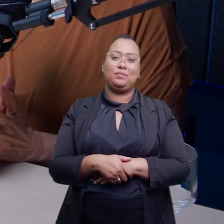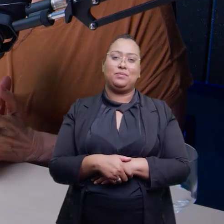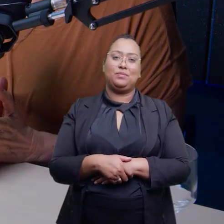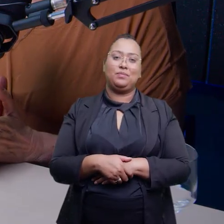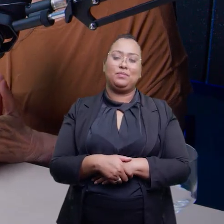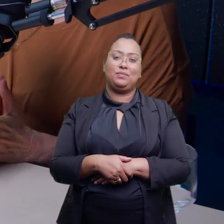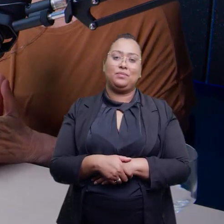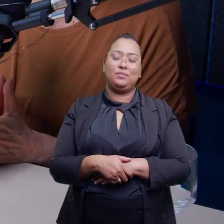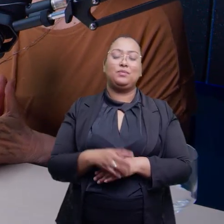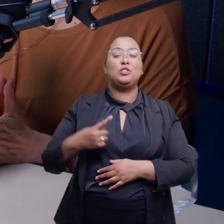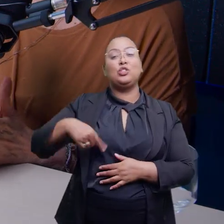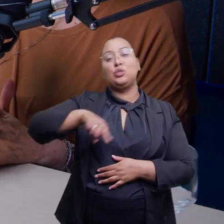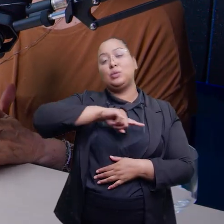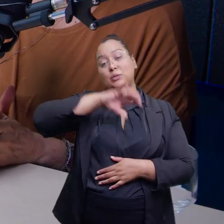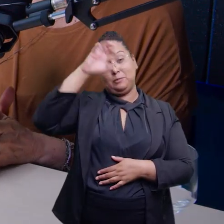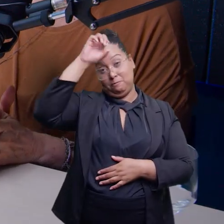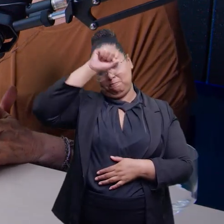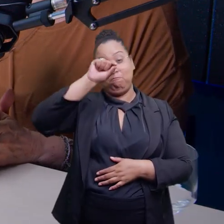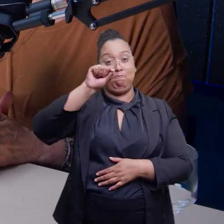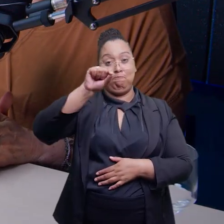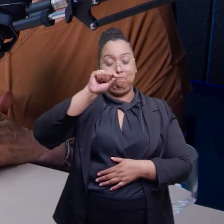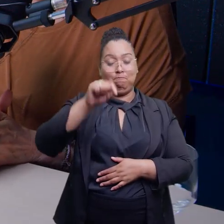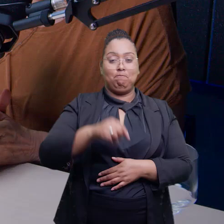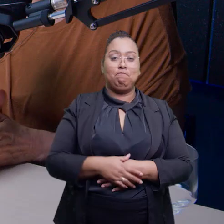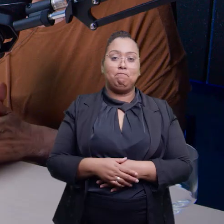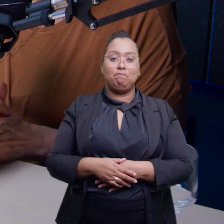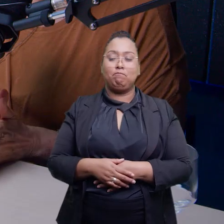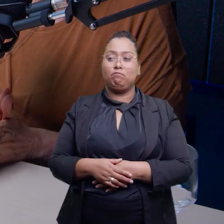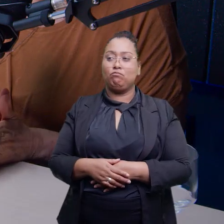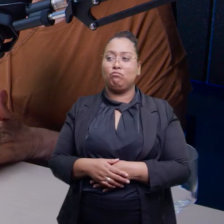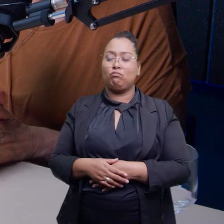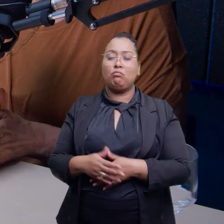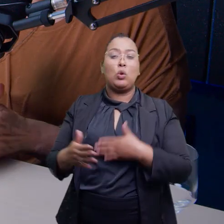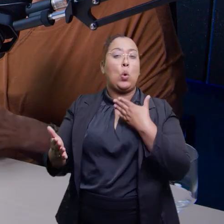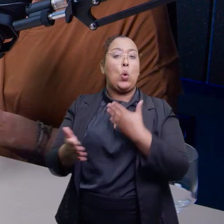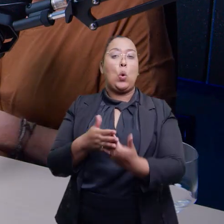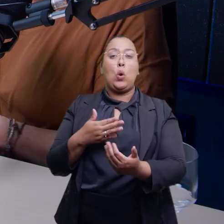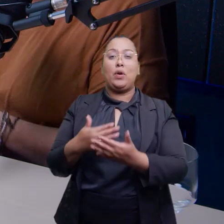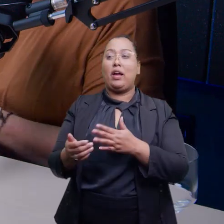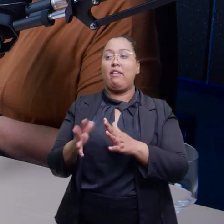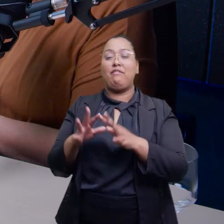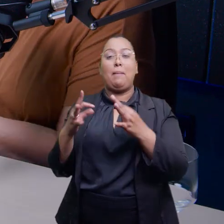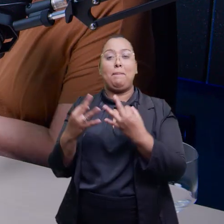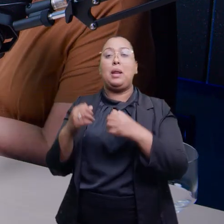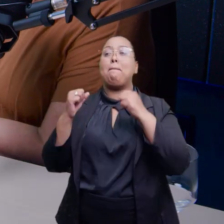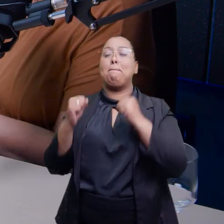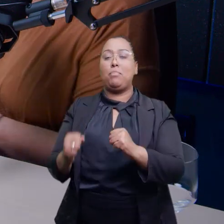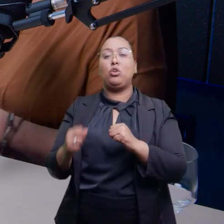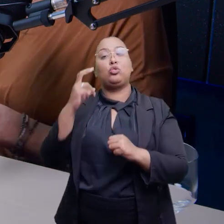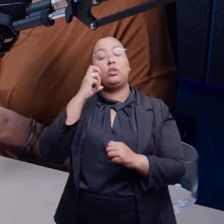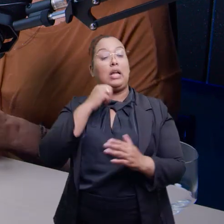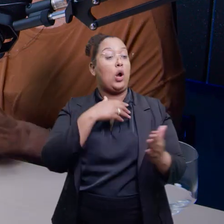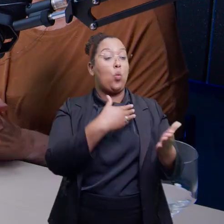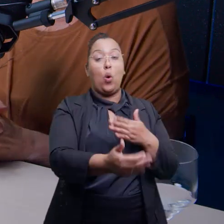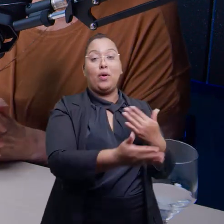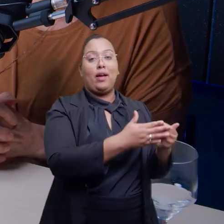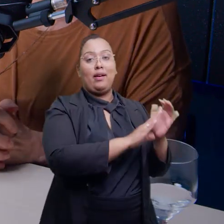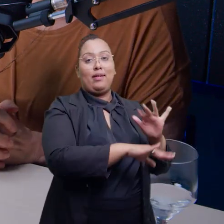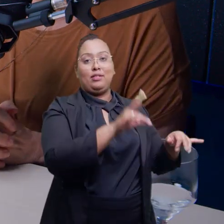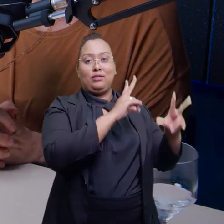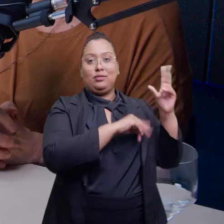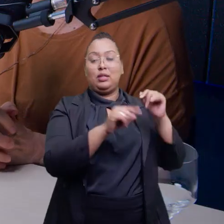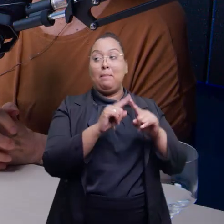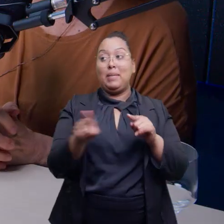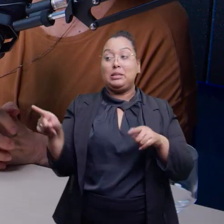A gente aprendeu o seguinte: qualquer família, toda e qualquer família, pode adotar toda e qualquer criança ou adolescente, desde